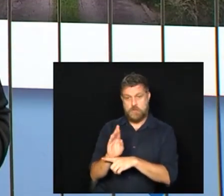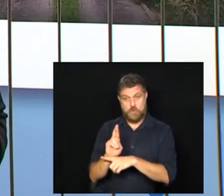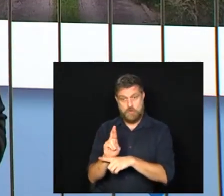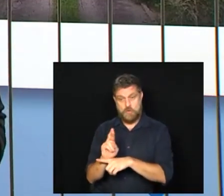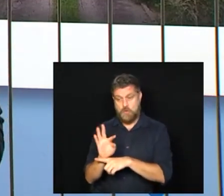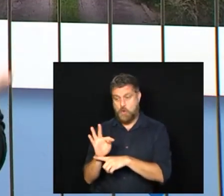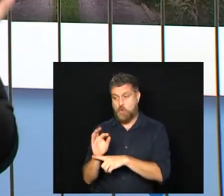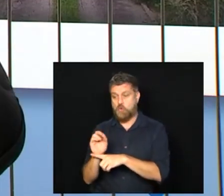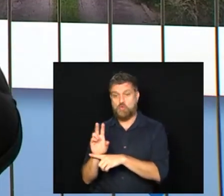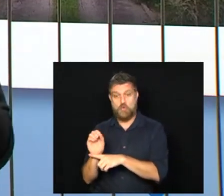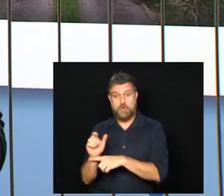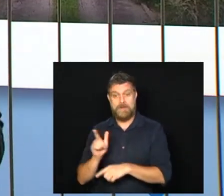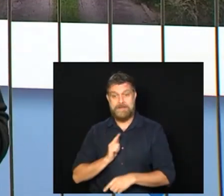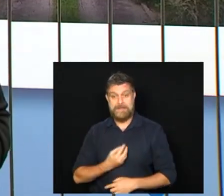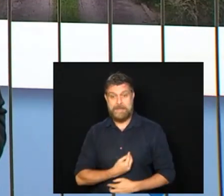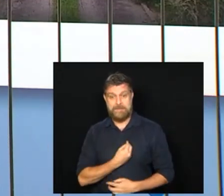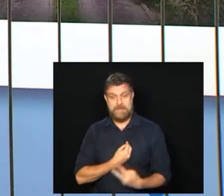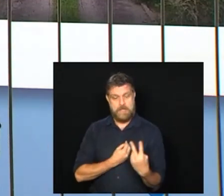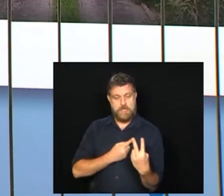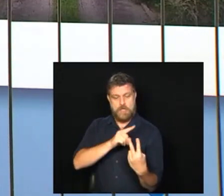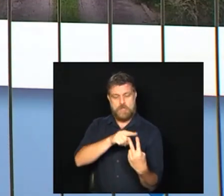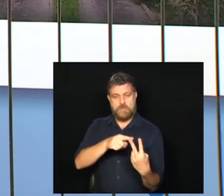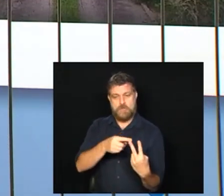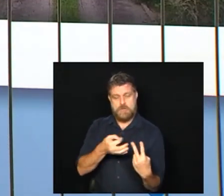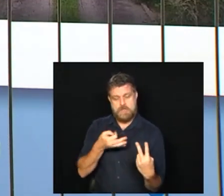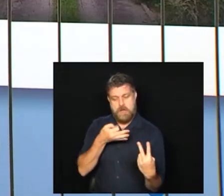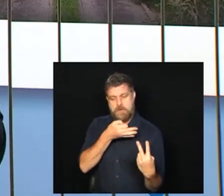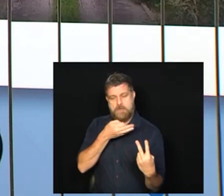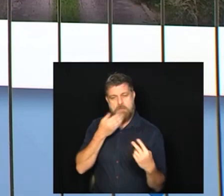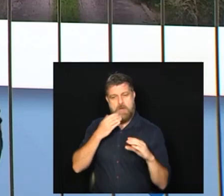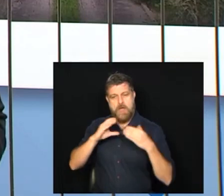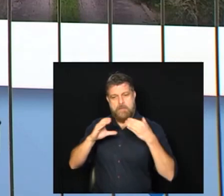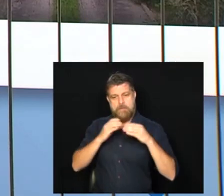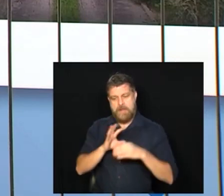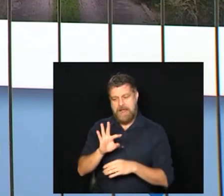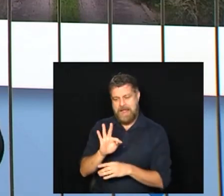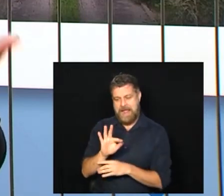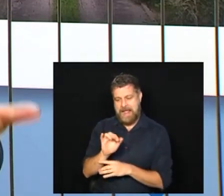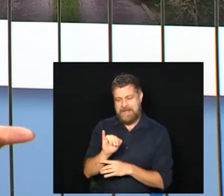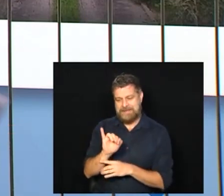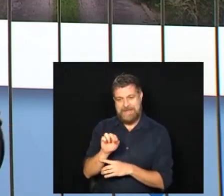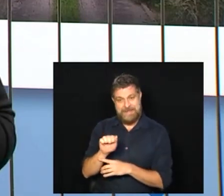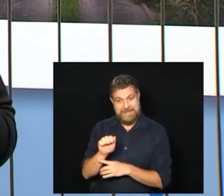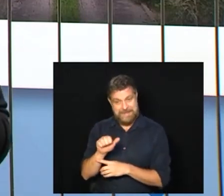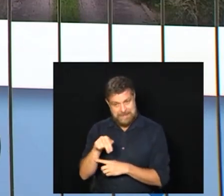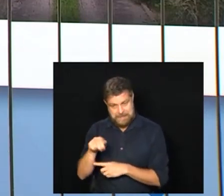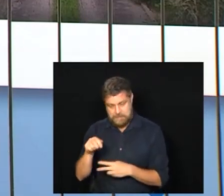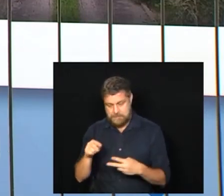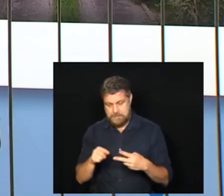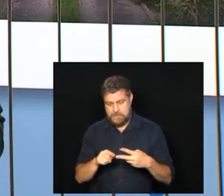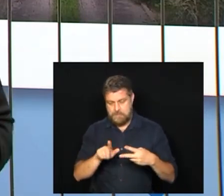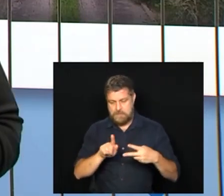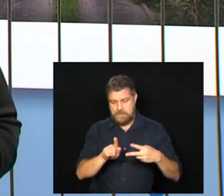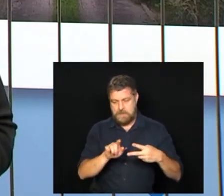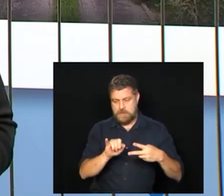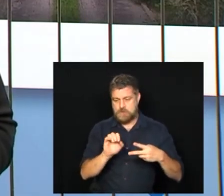a participação de 2 solistas convidados, a Tayana Roverso, que é soprano, e o Giovanno Tristati, que